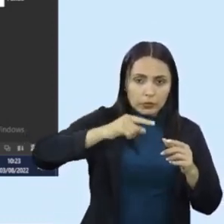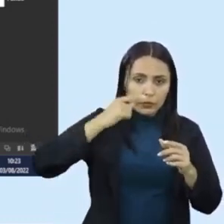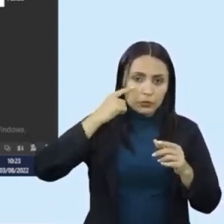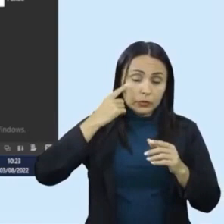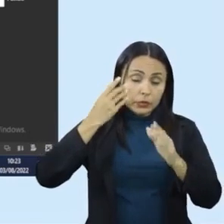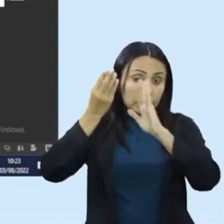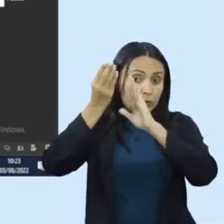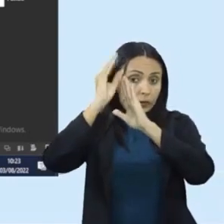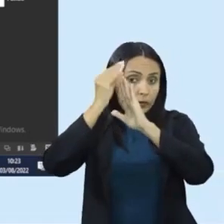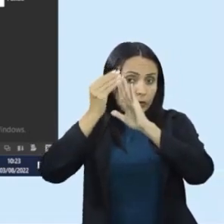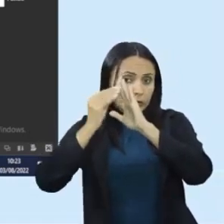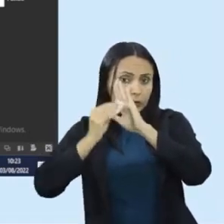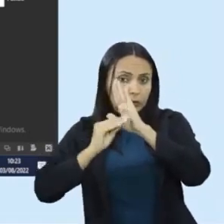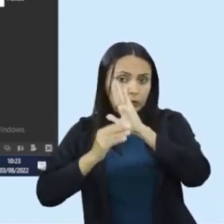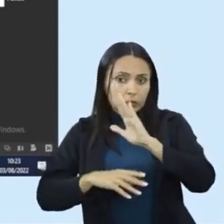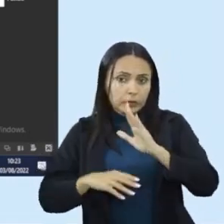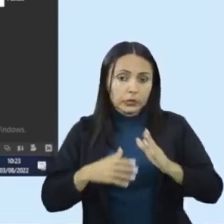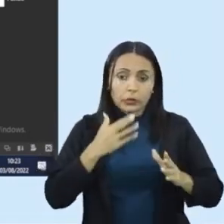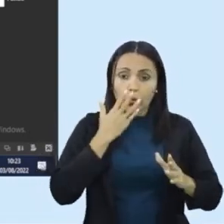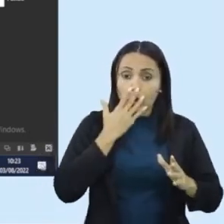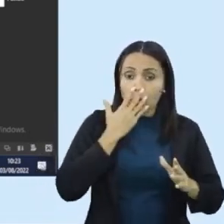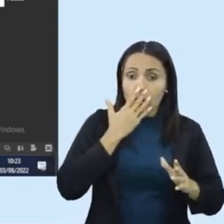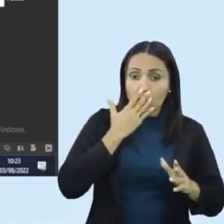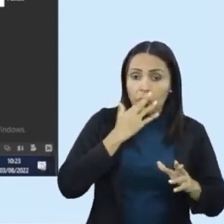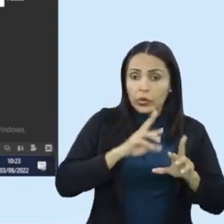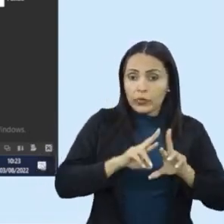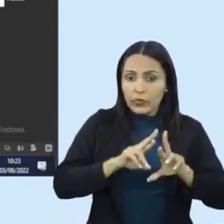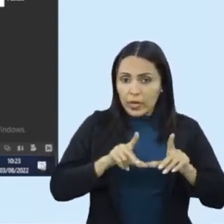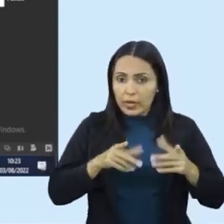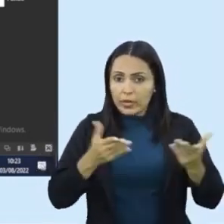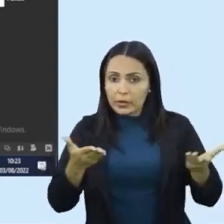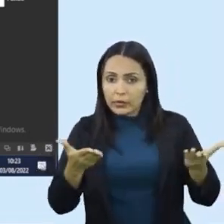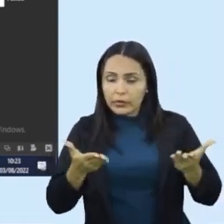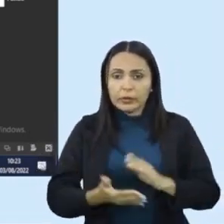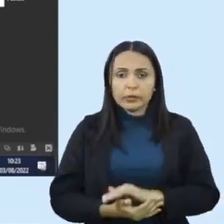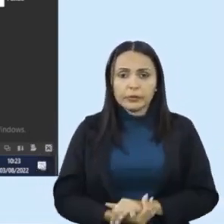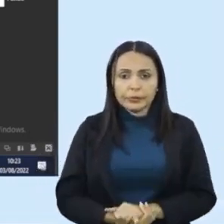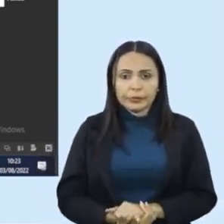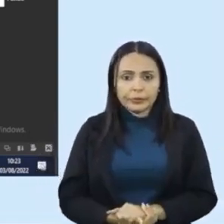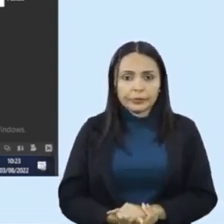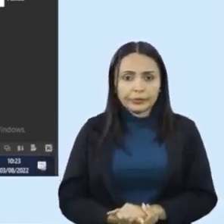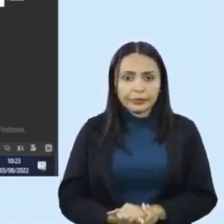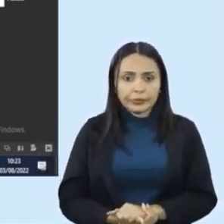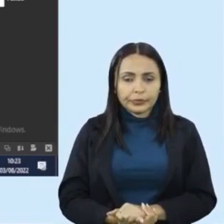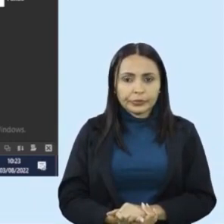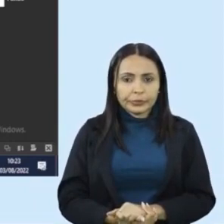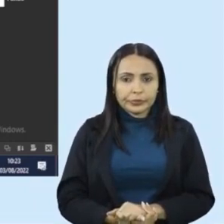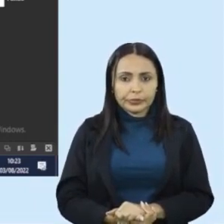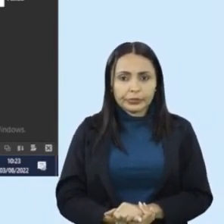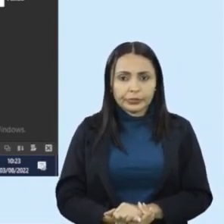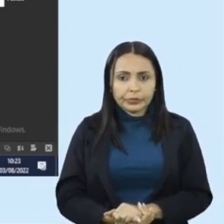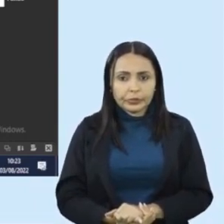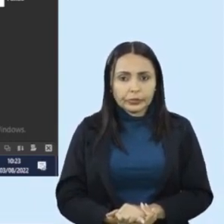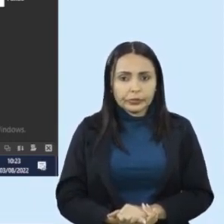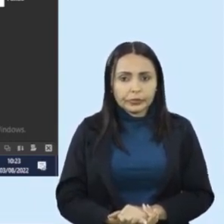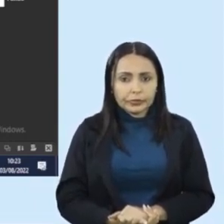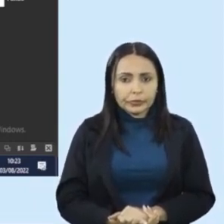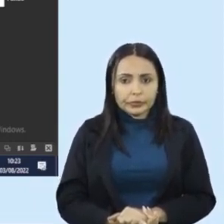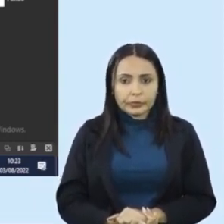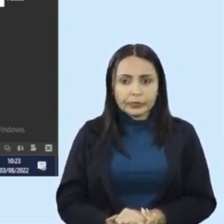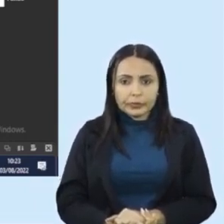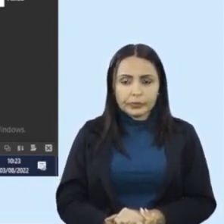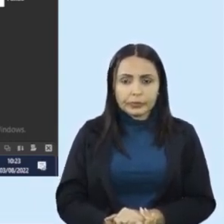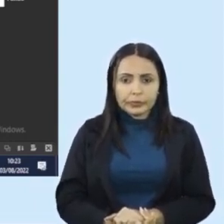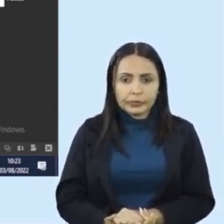gente vai preencher ele com alguma cor e vou colocar o vermelho mesmo. Clique em OK, preenche com o